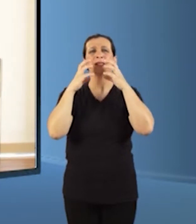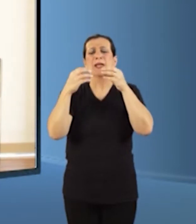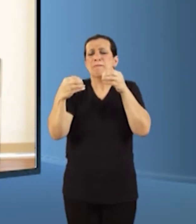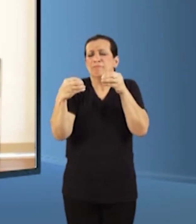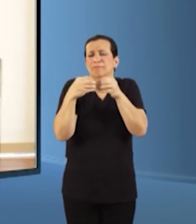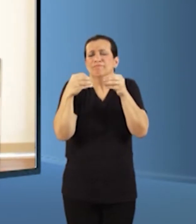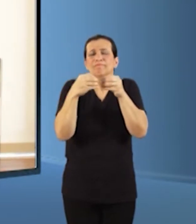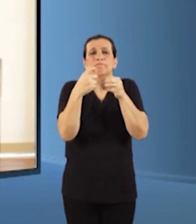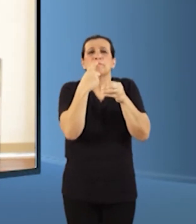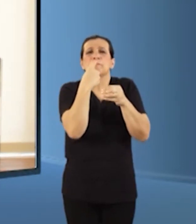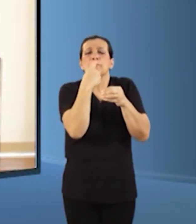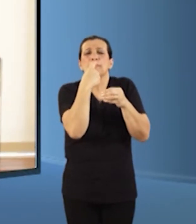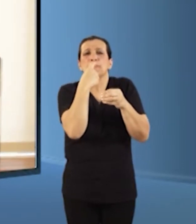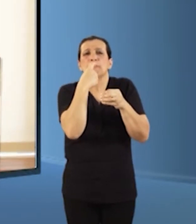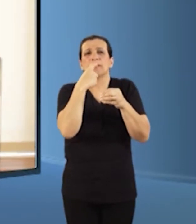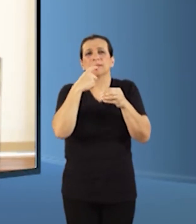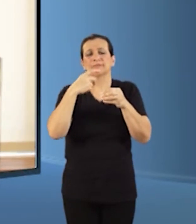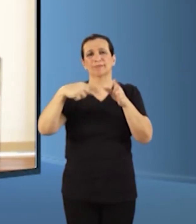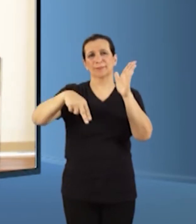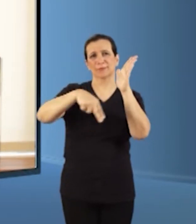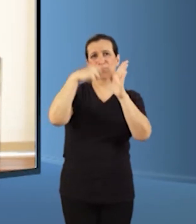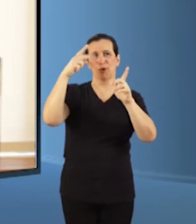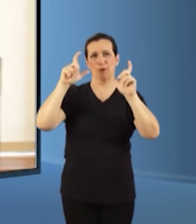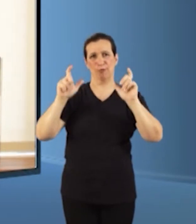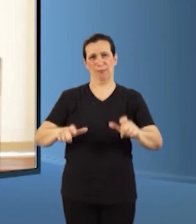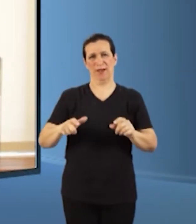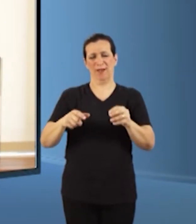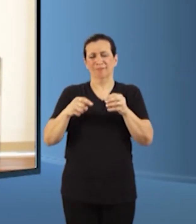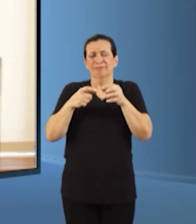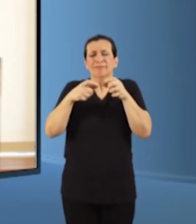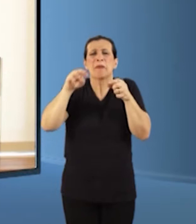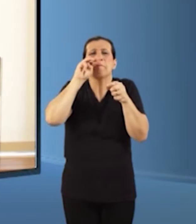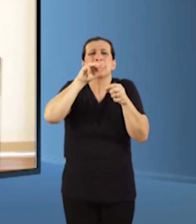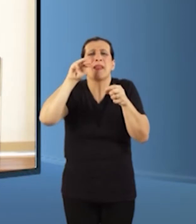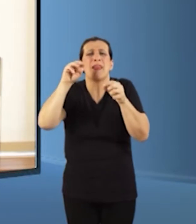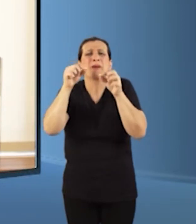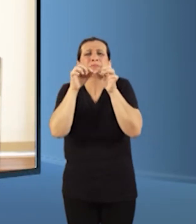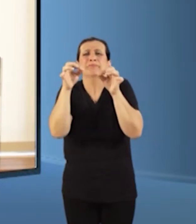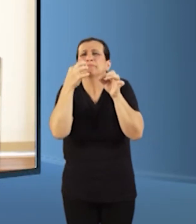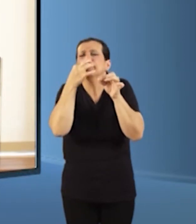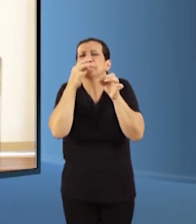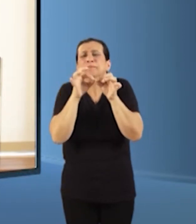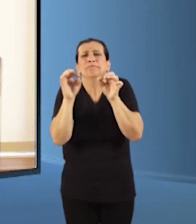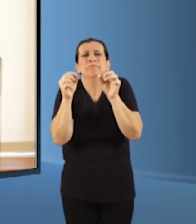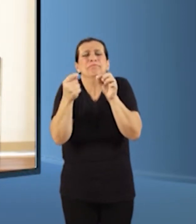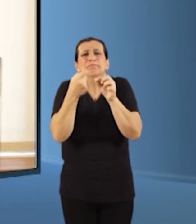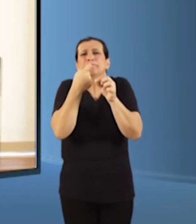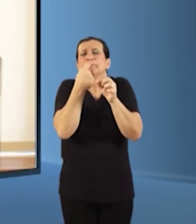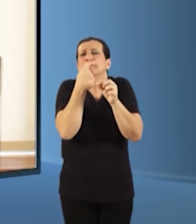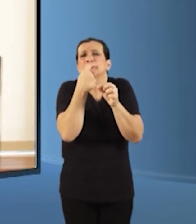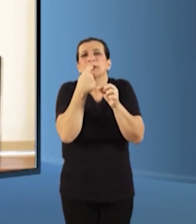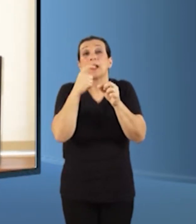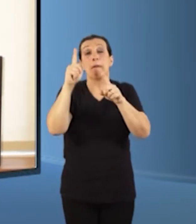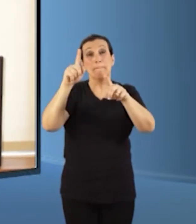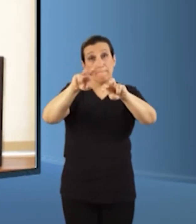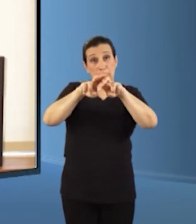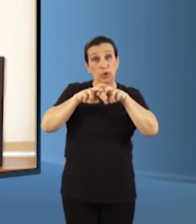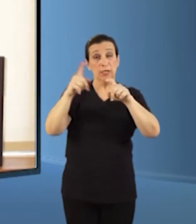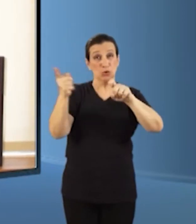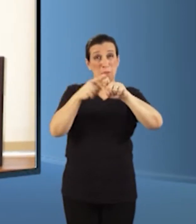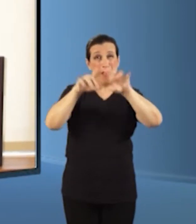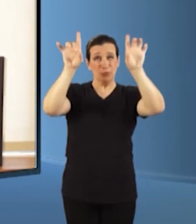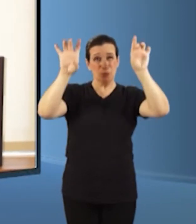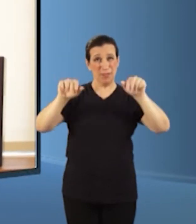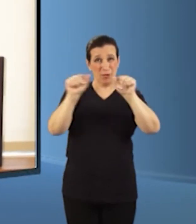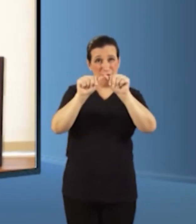passa muito próximo da região da cirurgia, a milímetros da região da cirurgia. Por isso que o médico otorrinolaringologista que